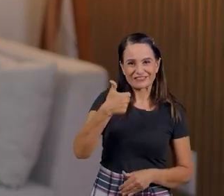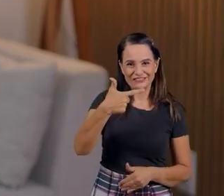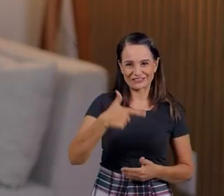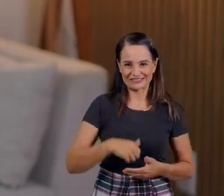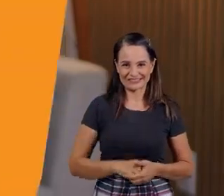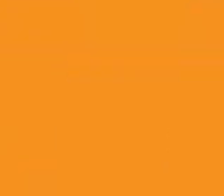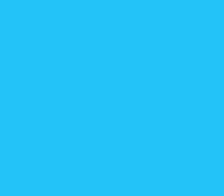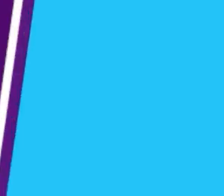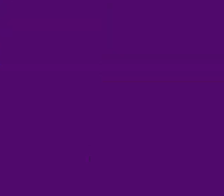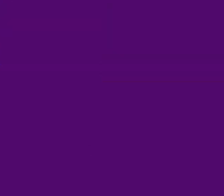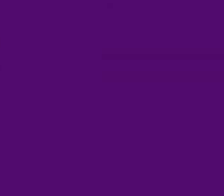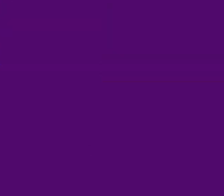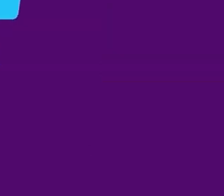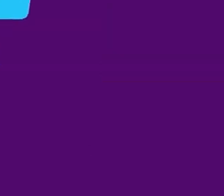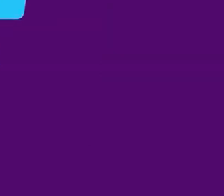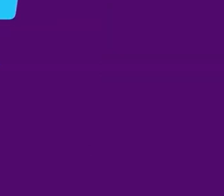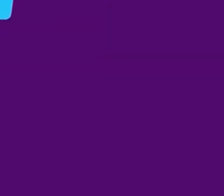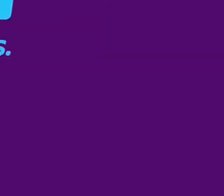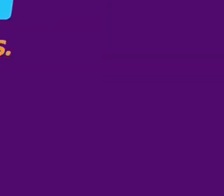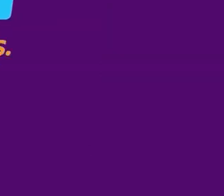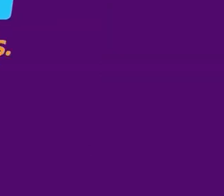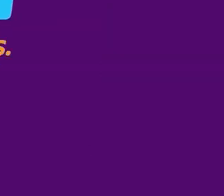vote 12.